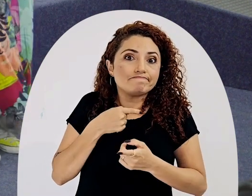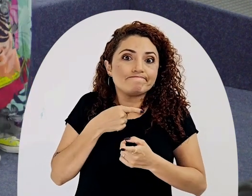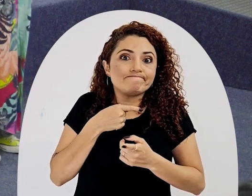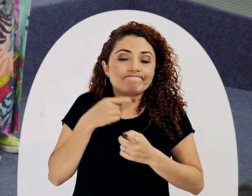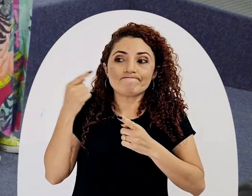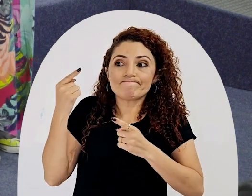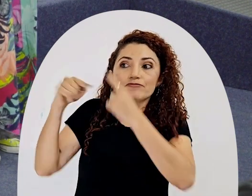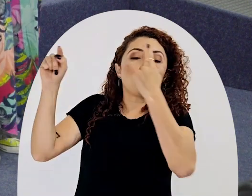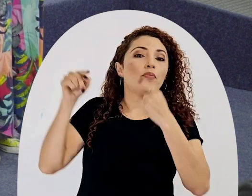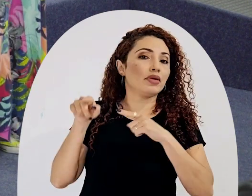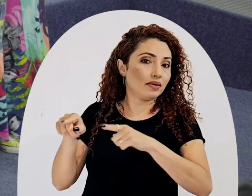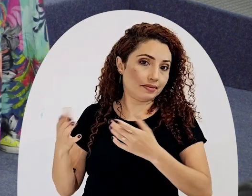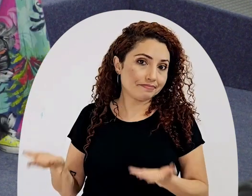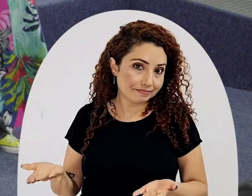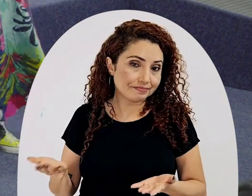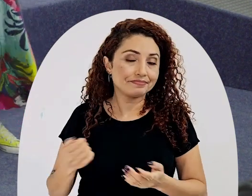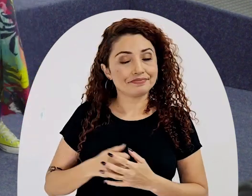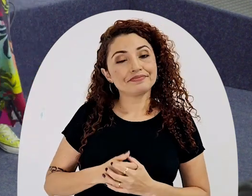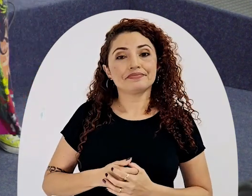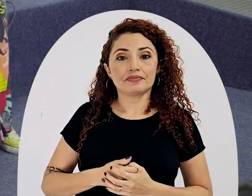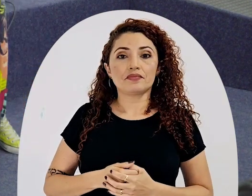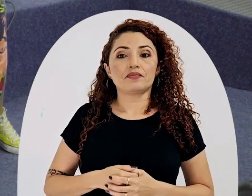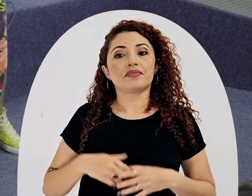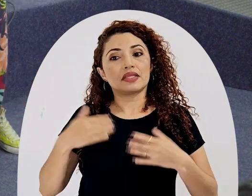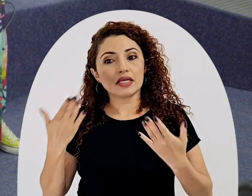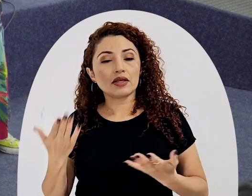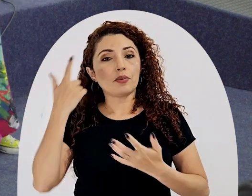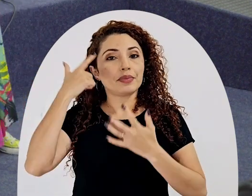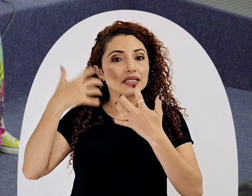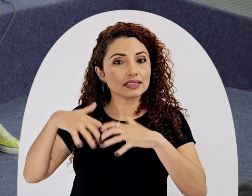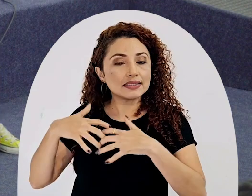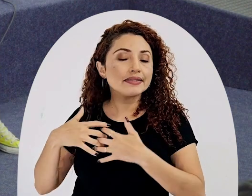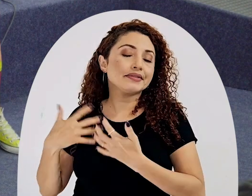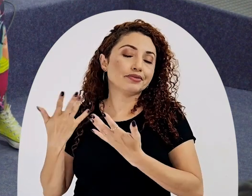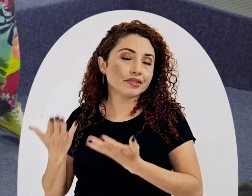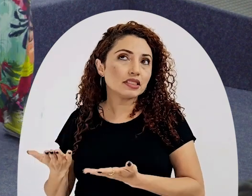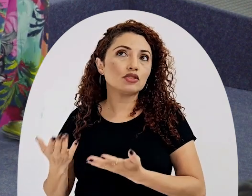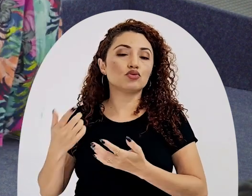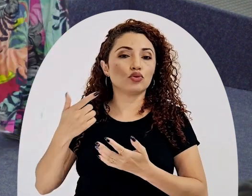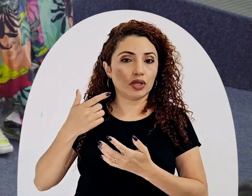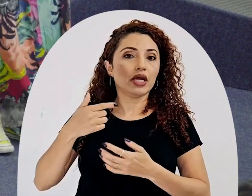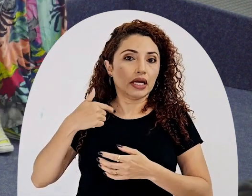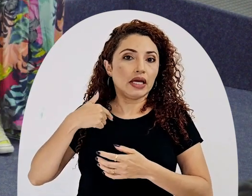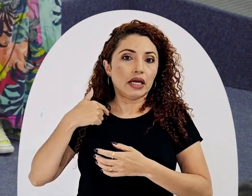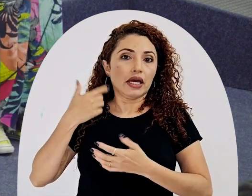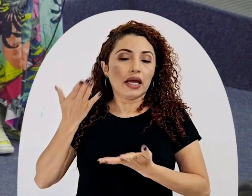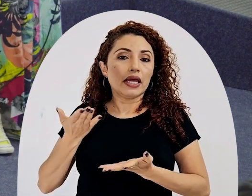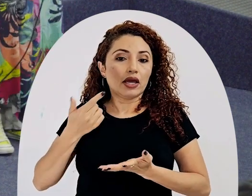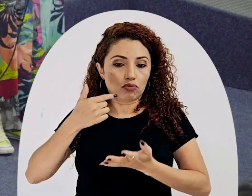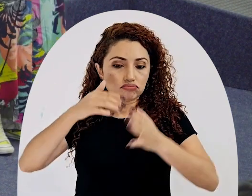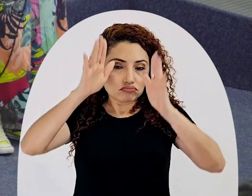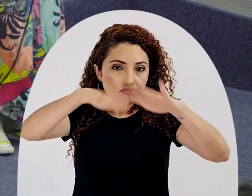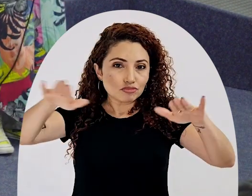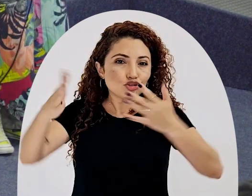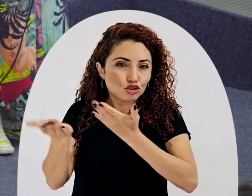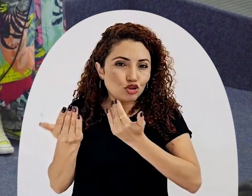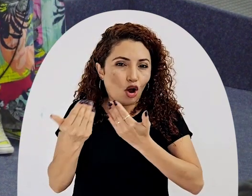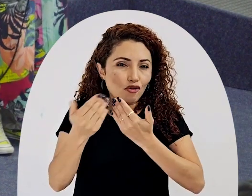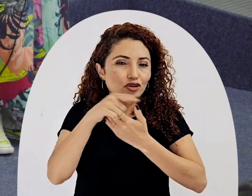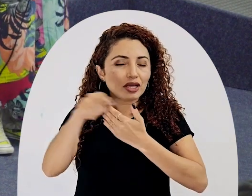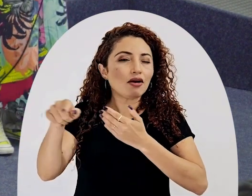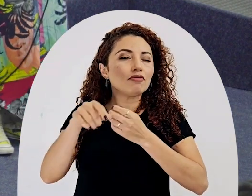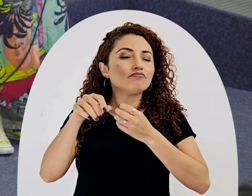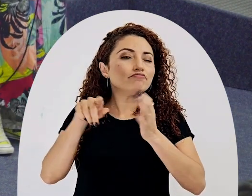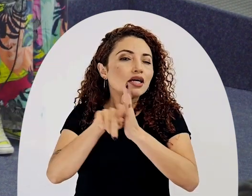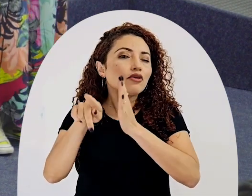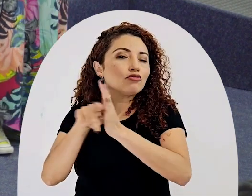para vocês que eu faço uma formação com jovens aprendizes, eu fiz esse mesmo exercício com eles. Uma das meninas, tia, na minha festa vai ter estrogonofe. Eu falei, mas a